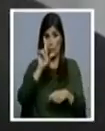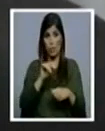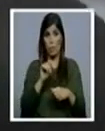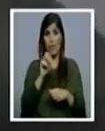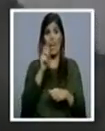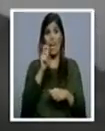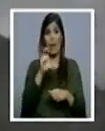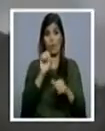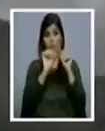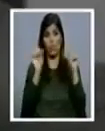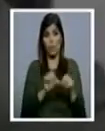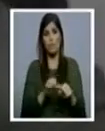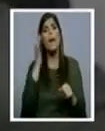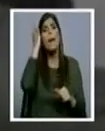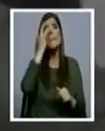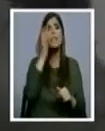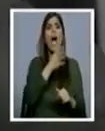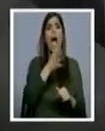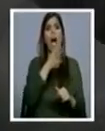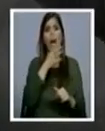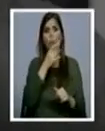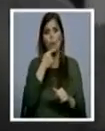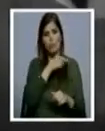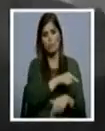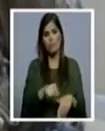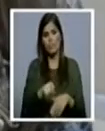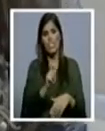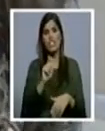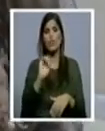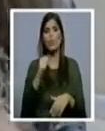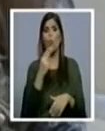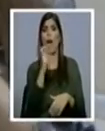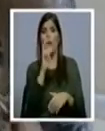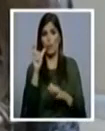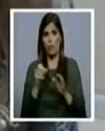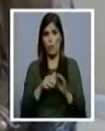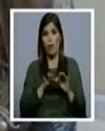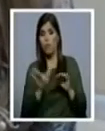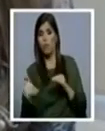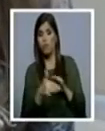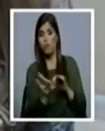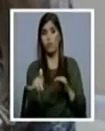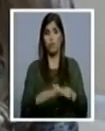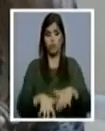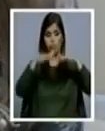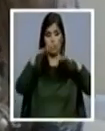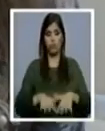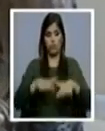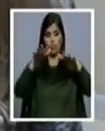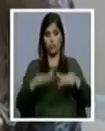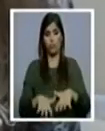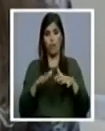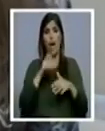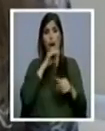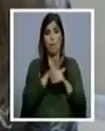dos ecossistemas. Imaginemos numa água de um estuário. O estuário está sujeito à entrada e saída da maré, mas isto não